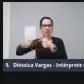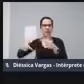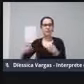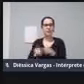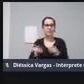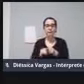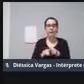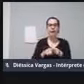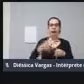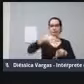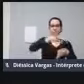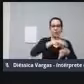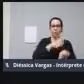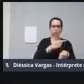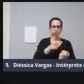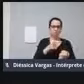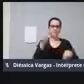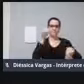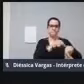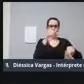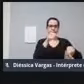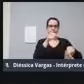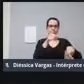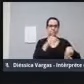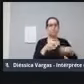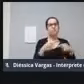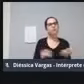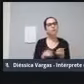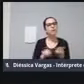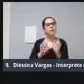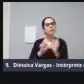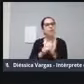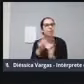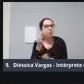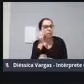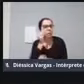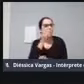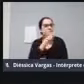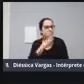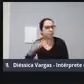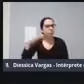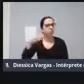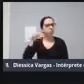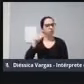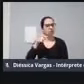E, ainda depois dessas demonstrações, eles puderam degustar o mel que era produzido por essas abelhas.